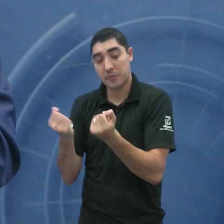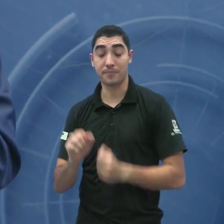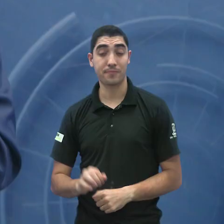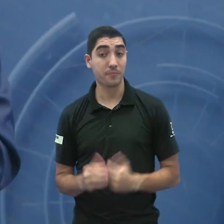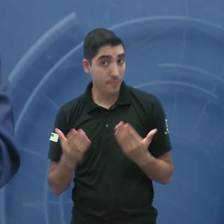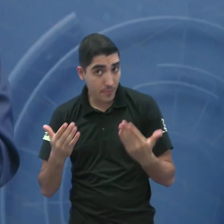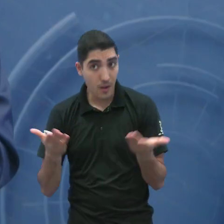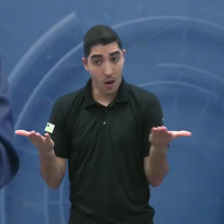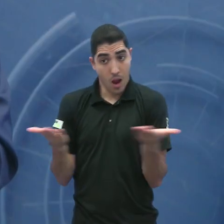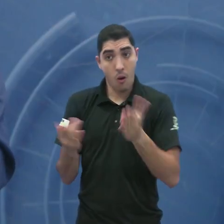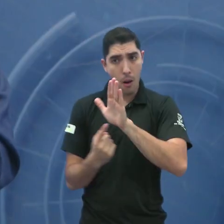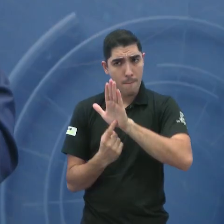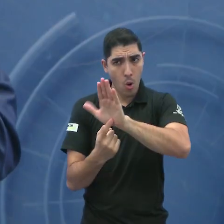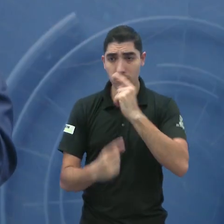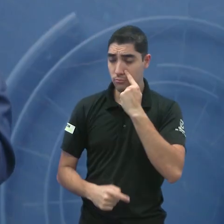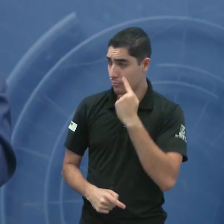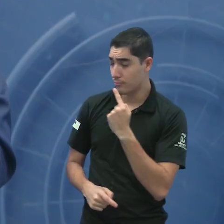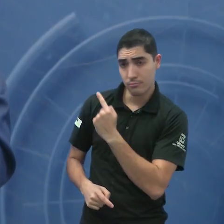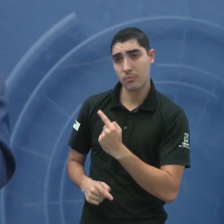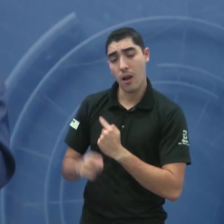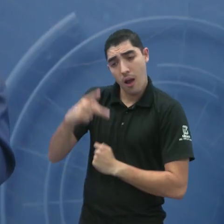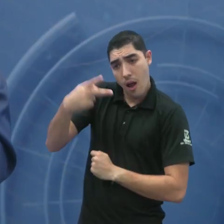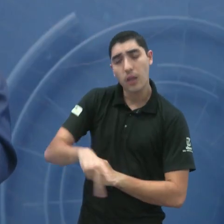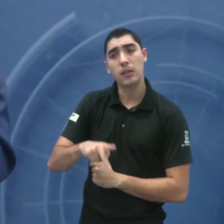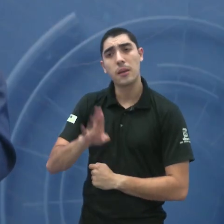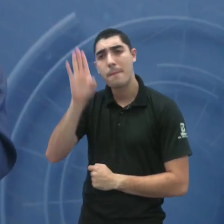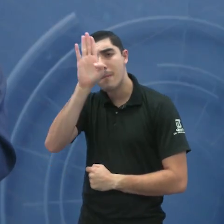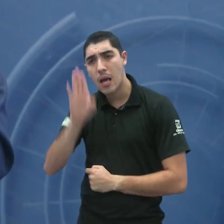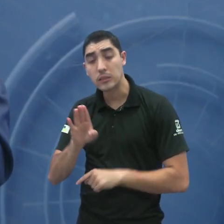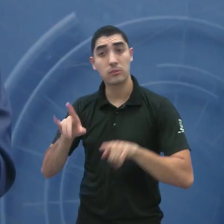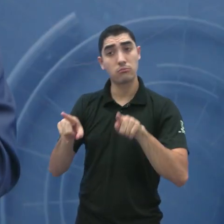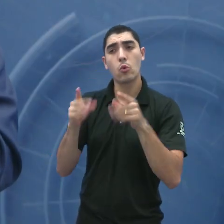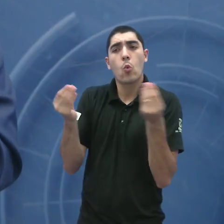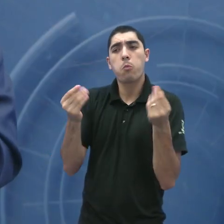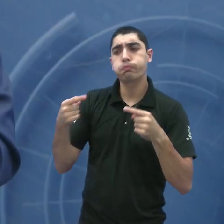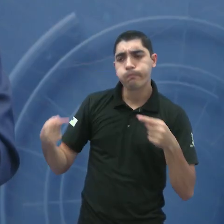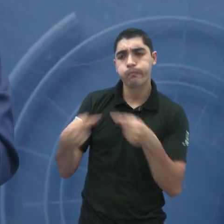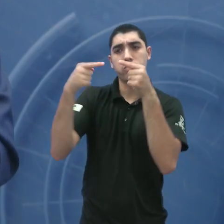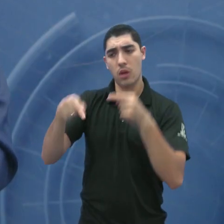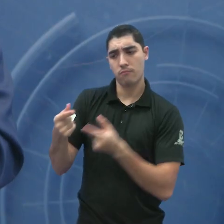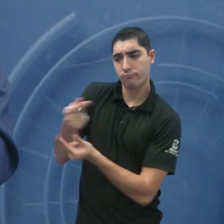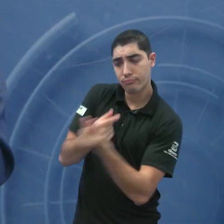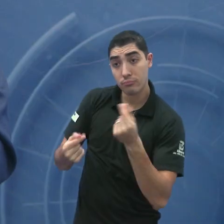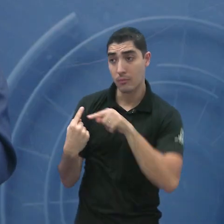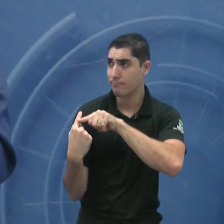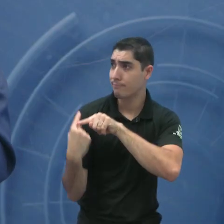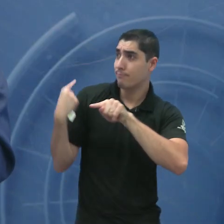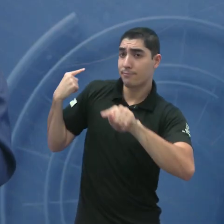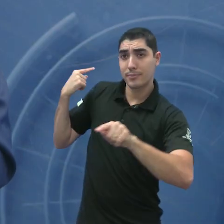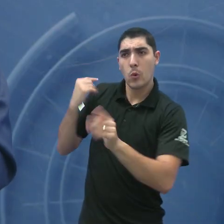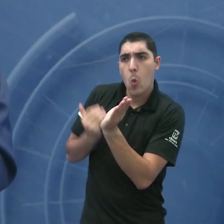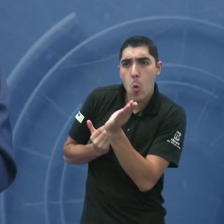vamos agora ver como esse cenário político financeiro refletia o contexto mundial da época.